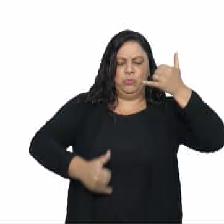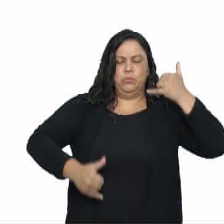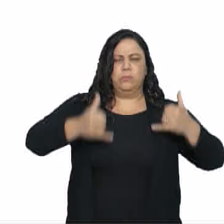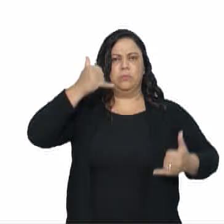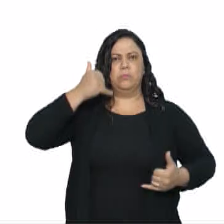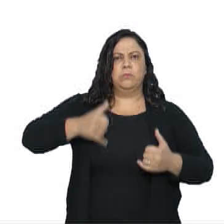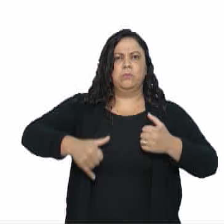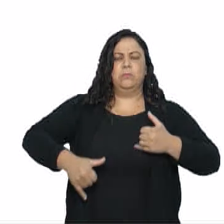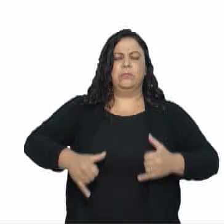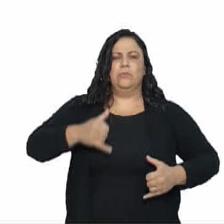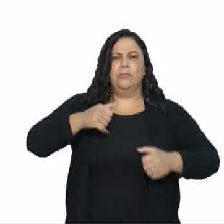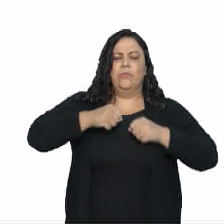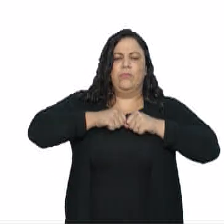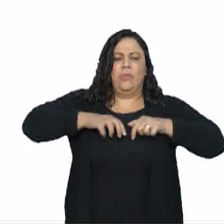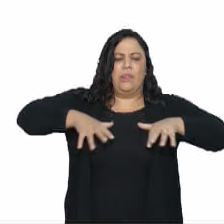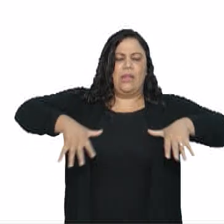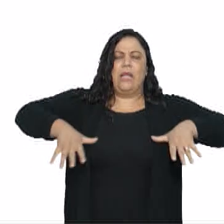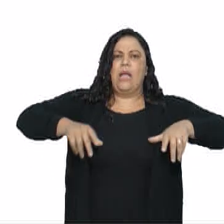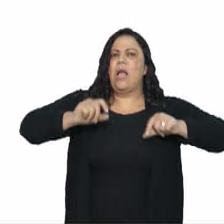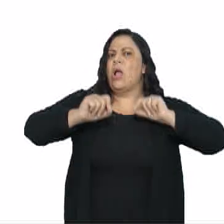transportados e onde ocorre a